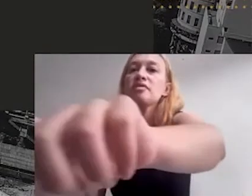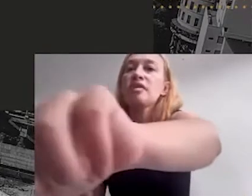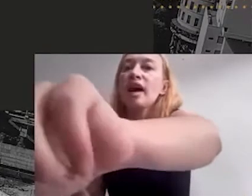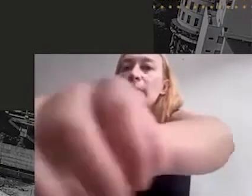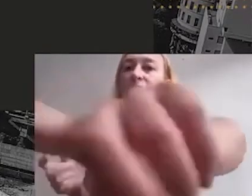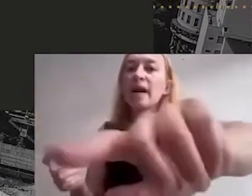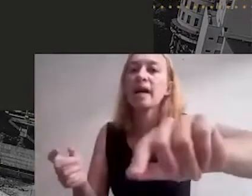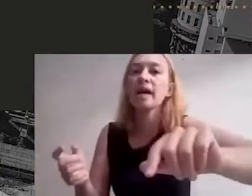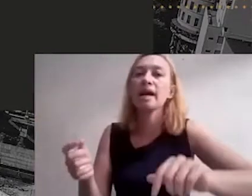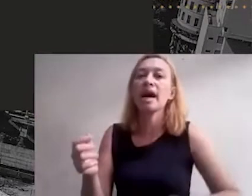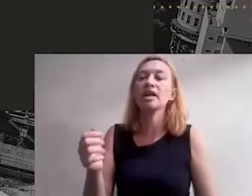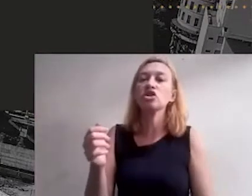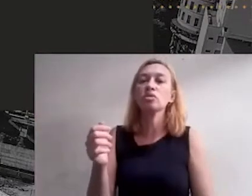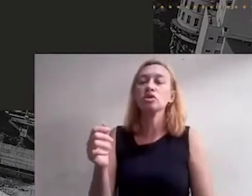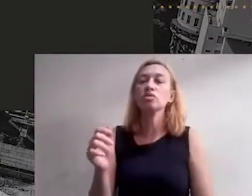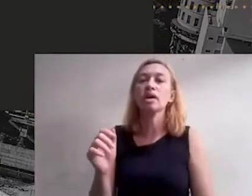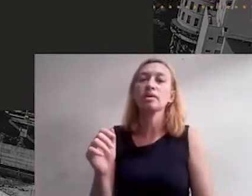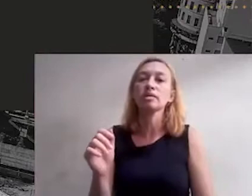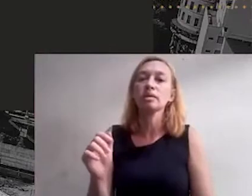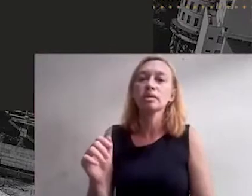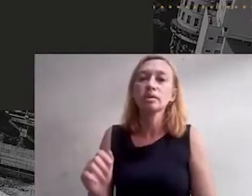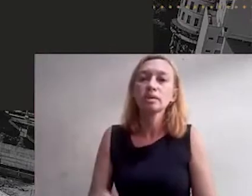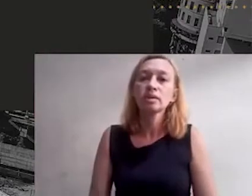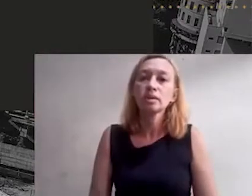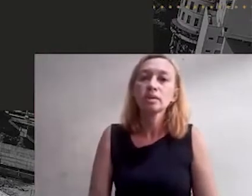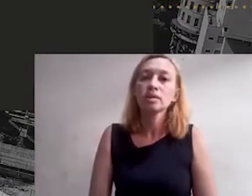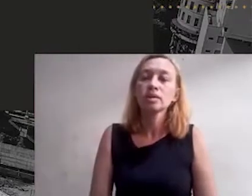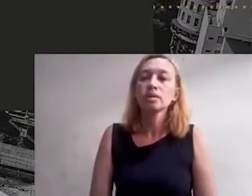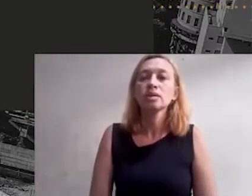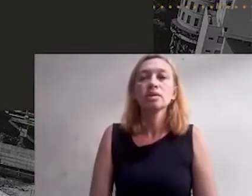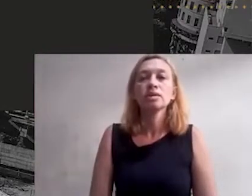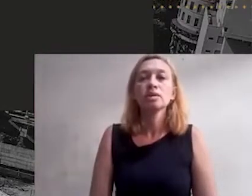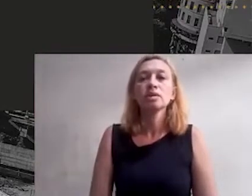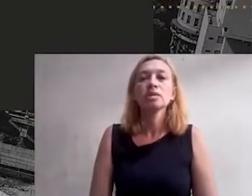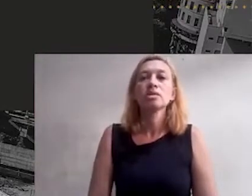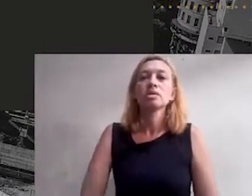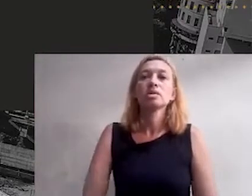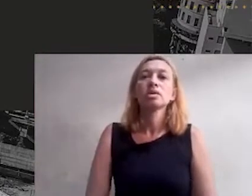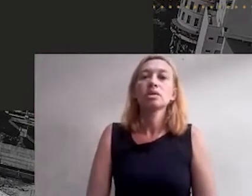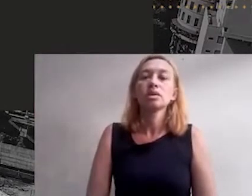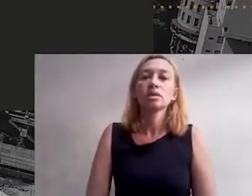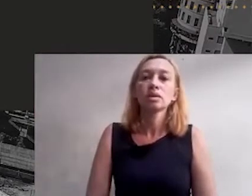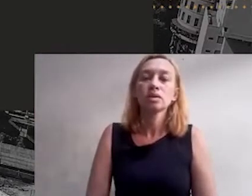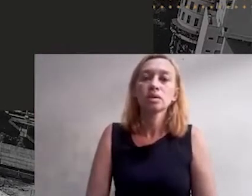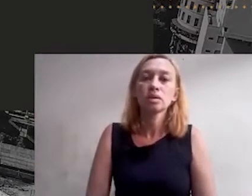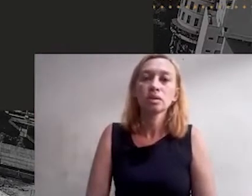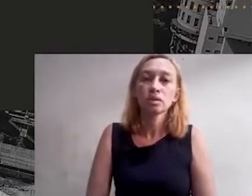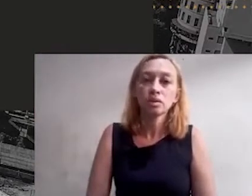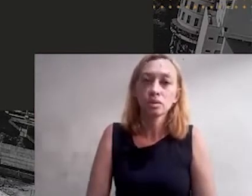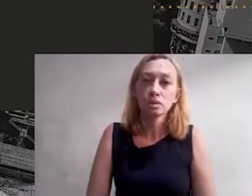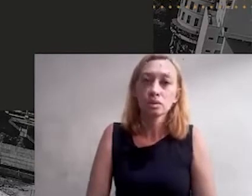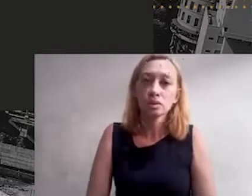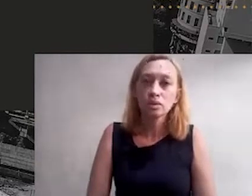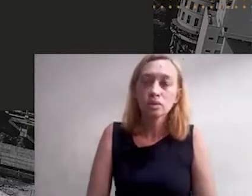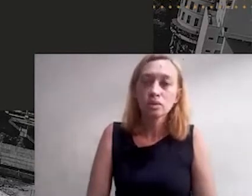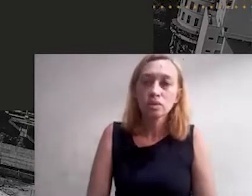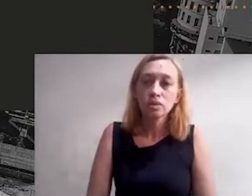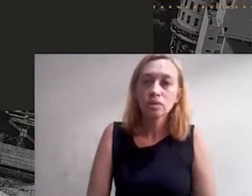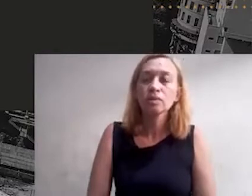depois, ao encontrar a Cordilheira dos Andes, eles seguem no rumo sul, né? Isso de uma maneira bem